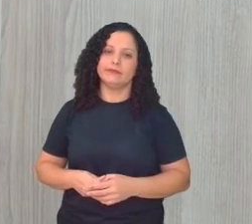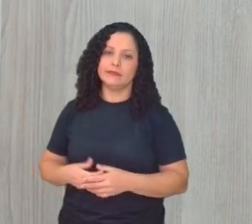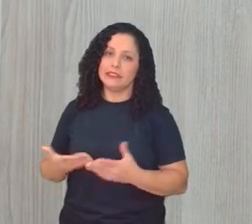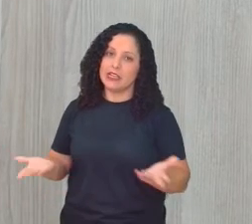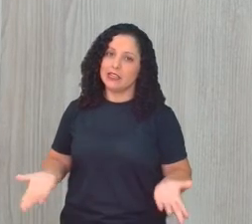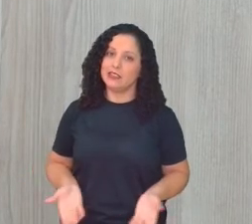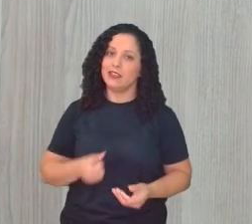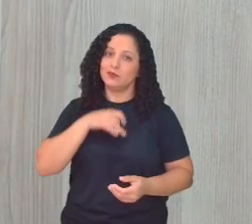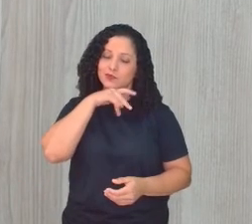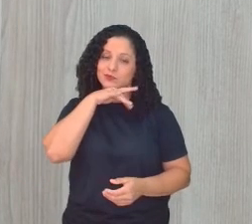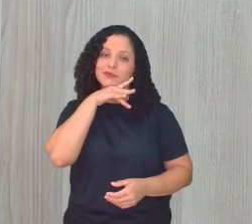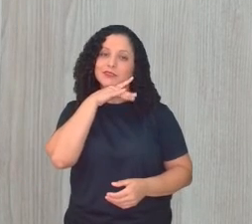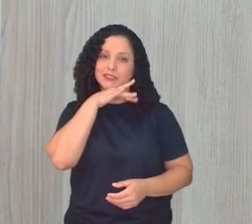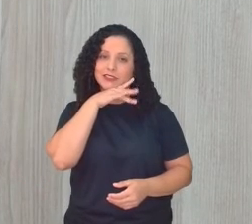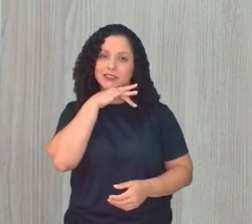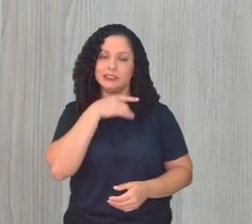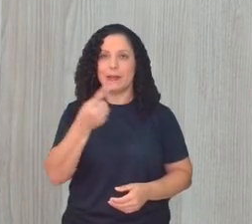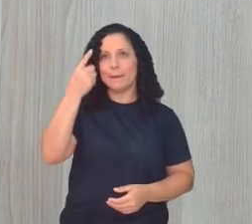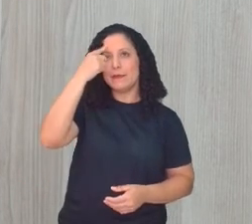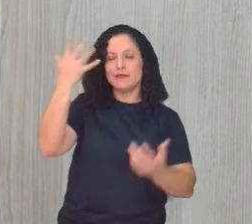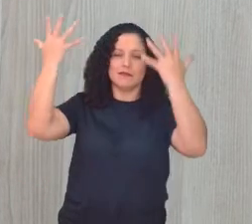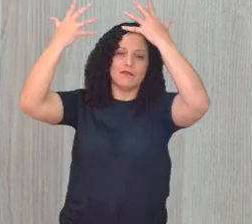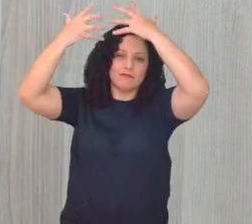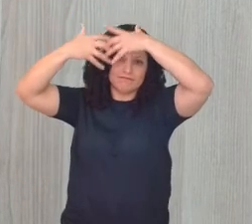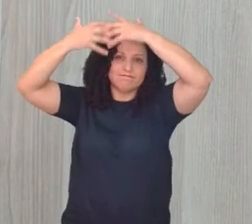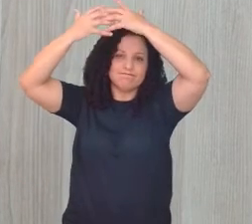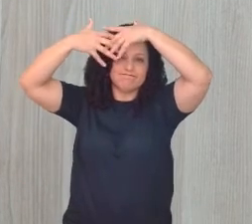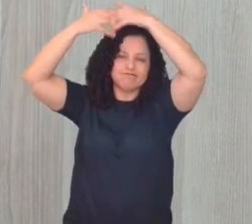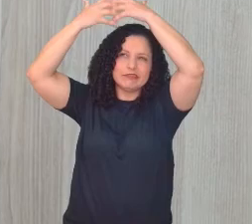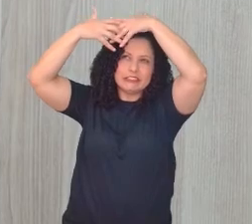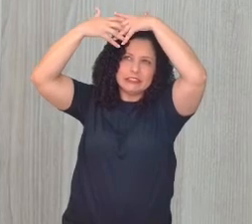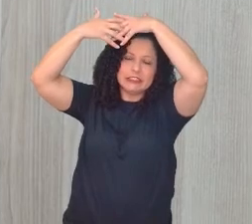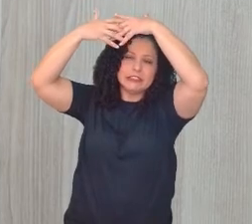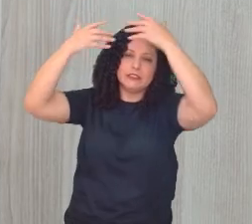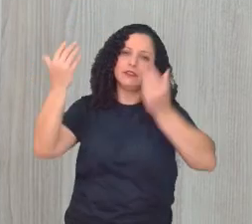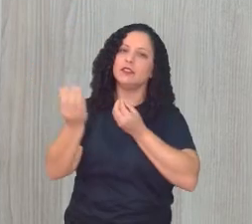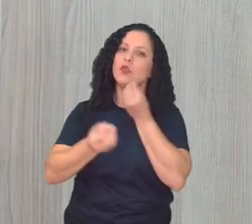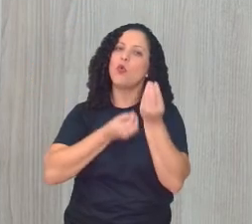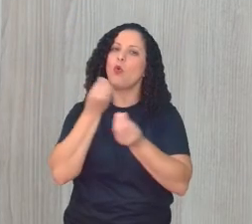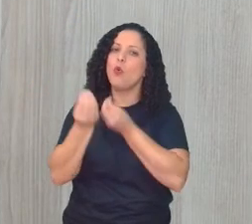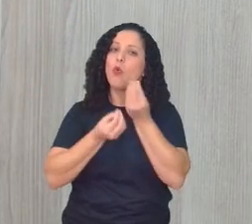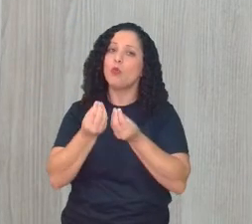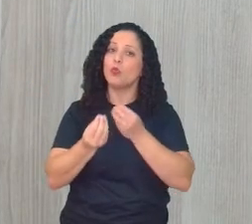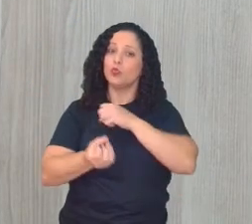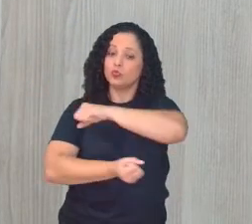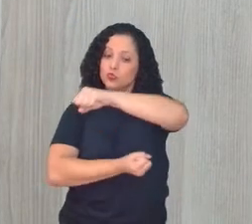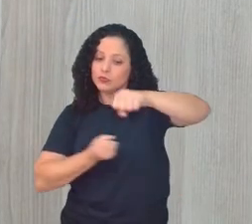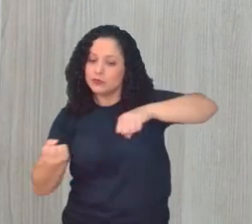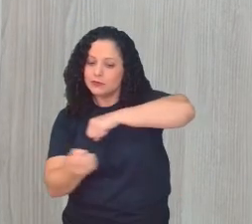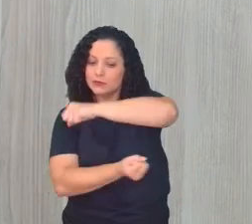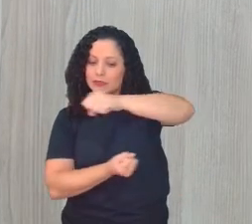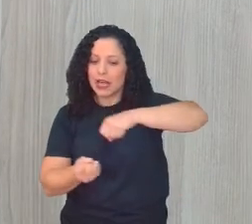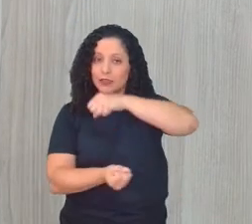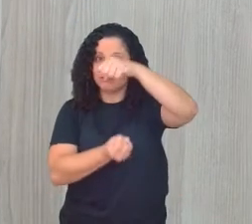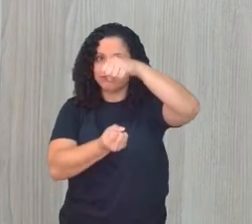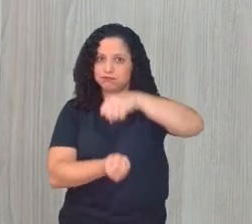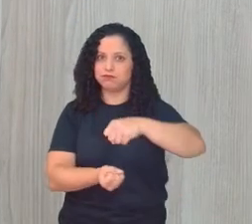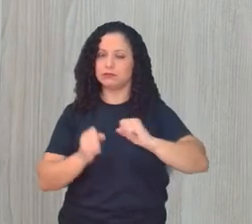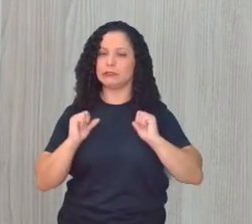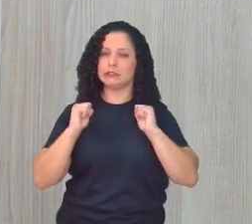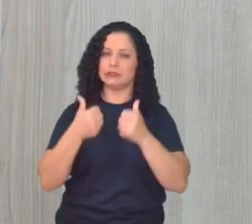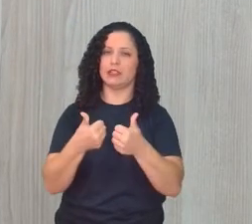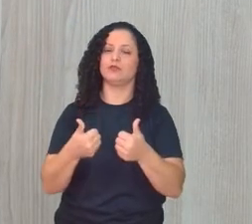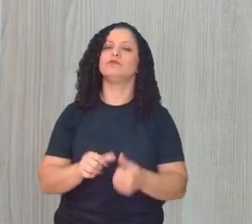tão legal. É uma coisa para a gente refletir e pensar e colocar essas práticas sustentáveis em prática. Beleza, pessoal